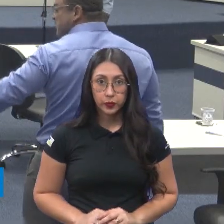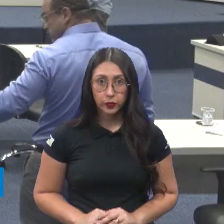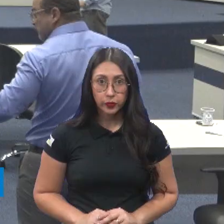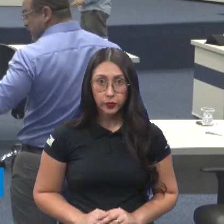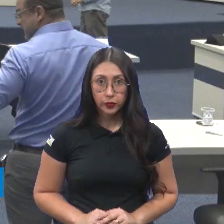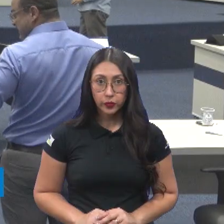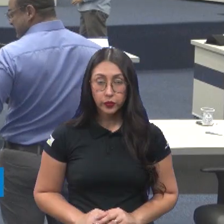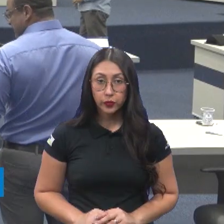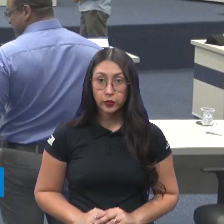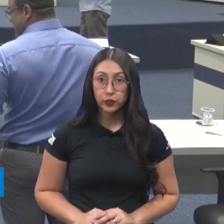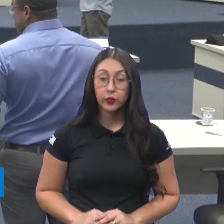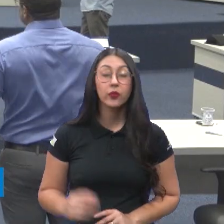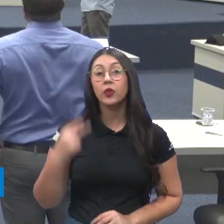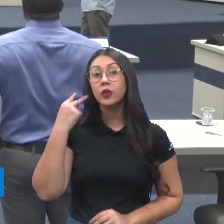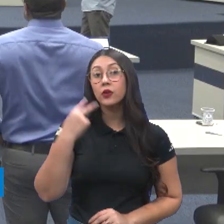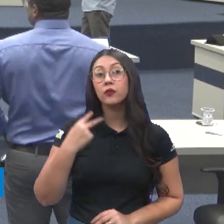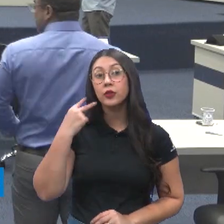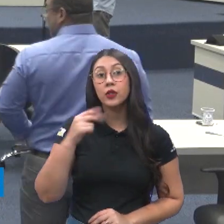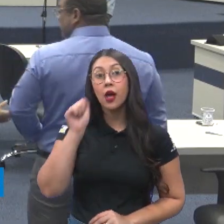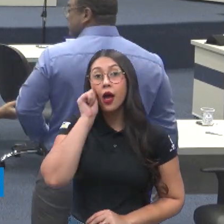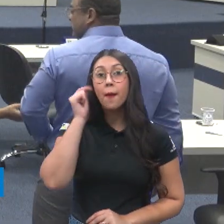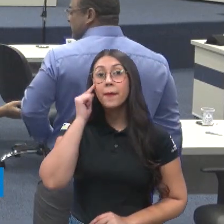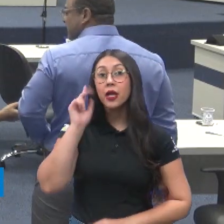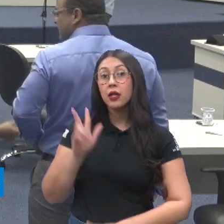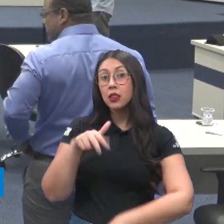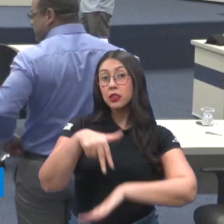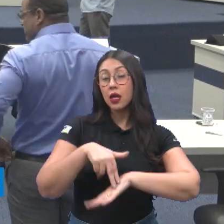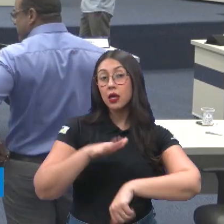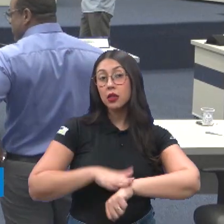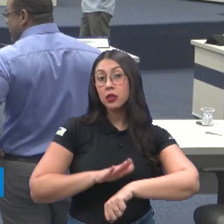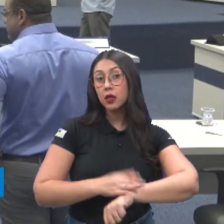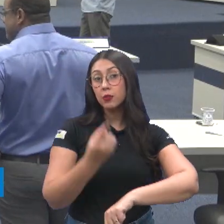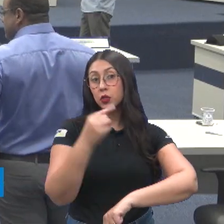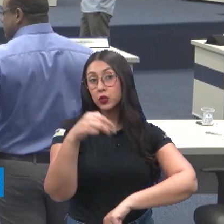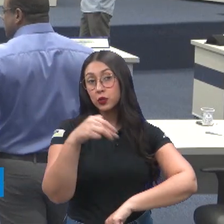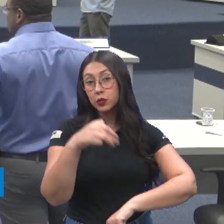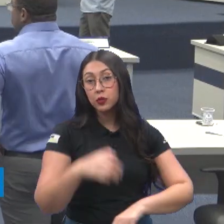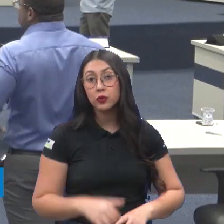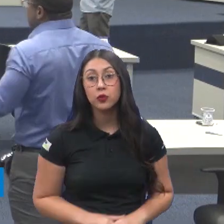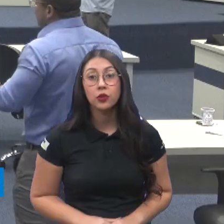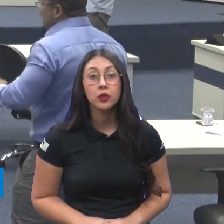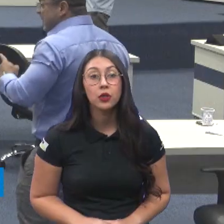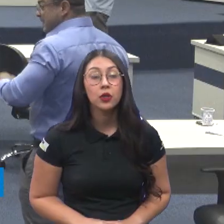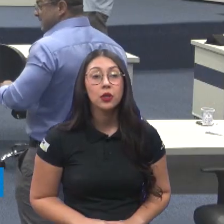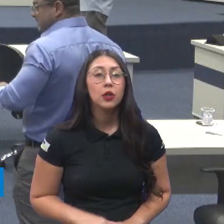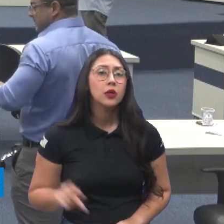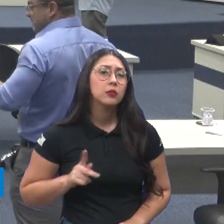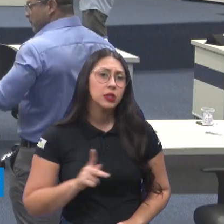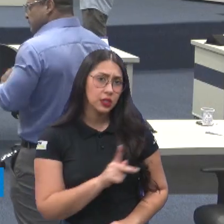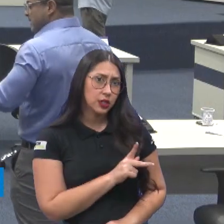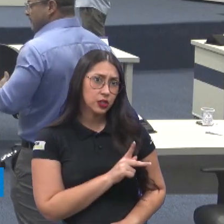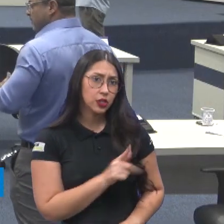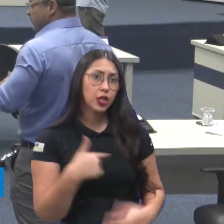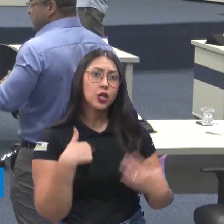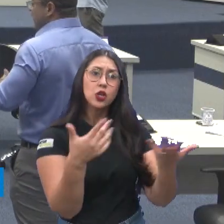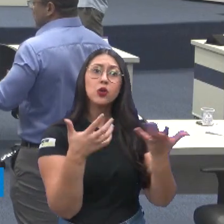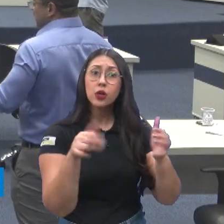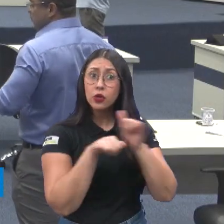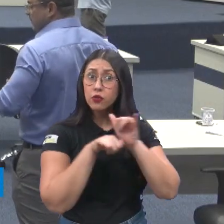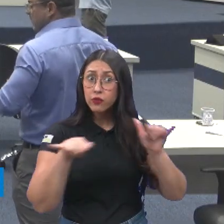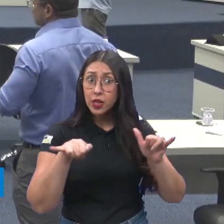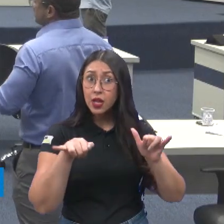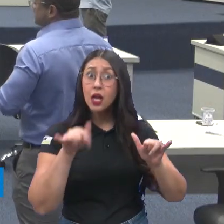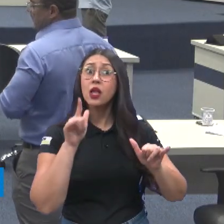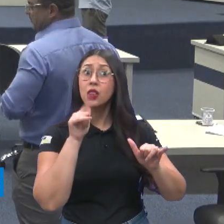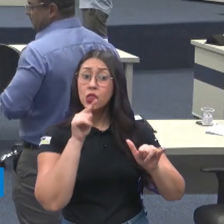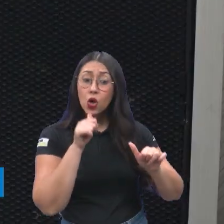Questão de ordem, vereadora Amélia Naomi, por tempo de 1 minuto. Senhor presidente, é para falar do rio que encheu